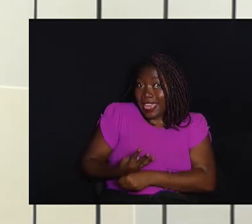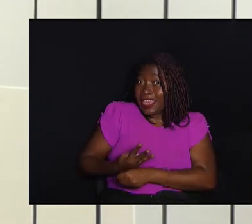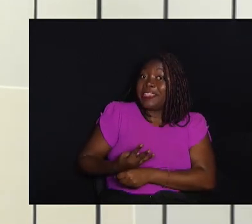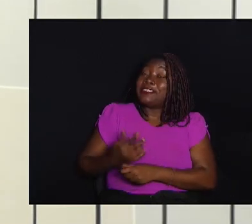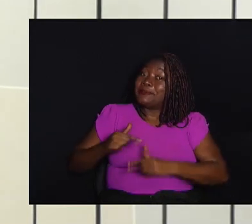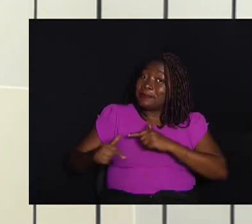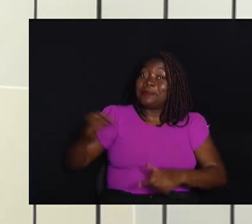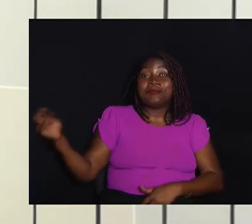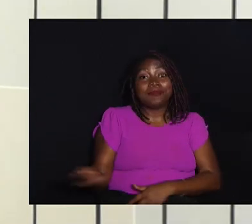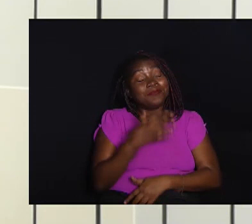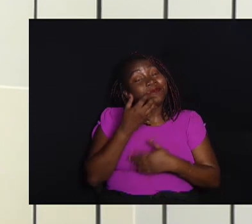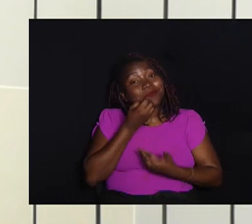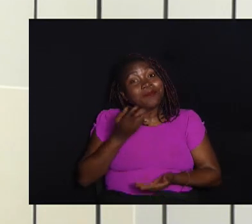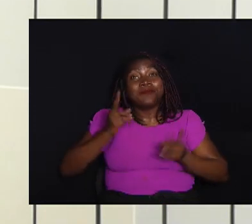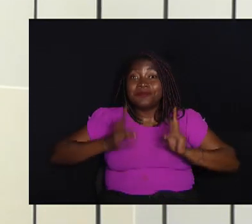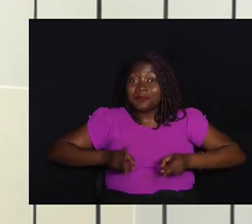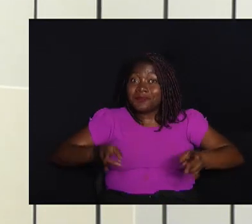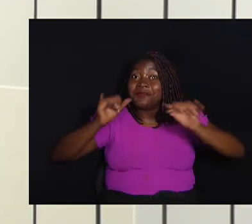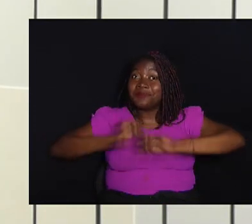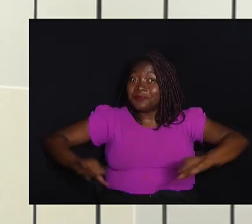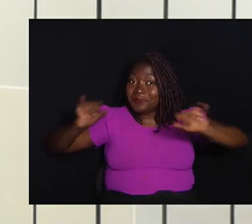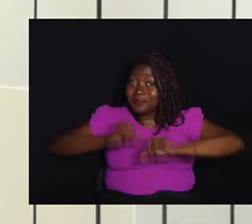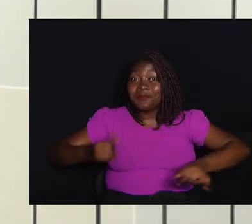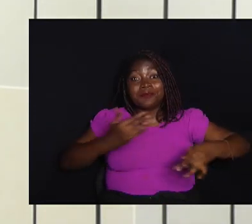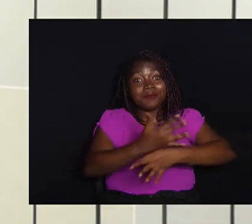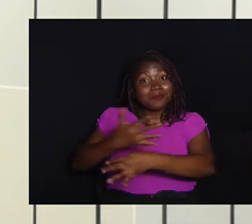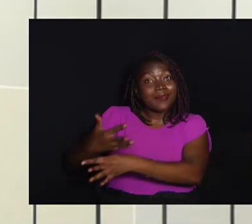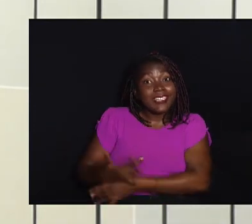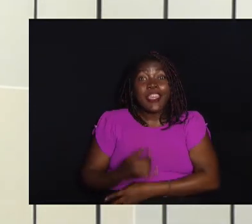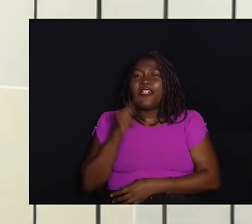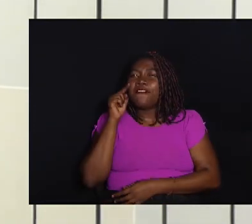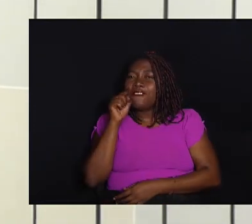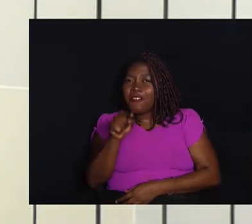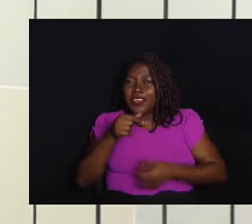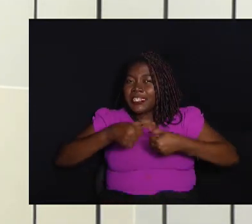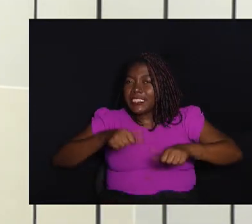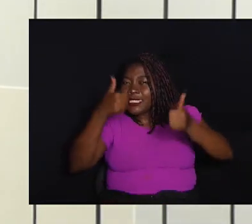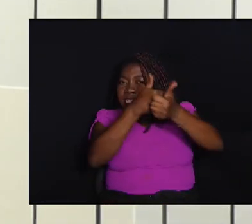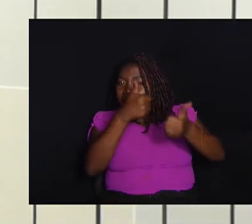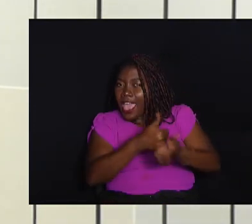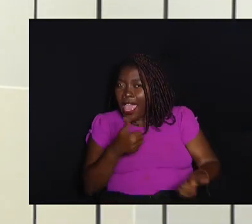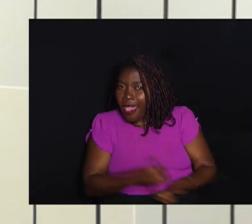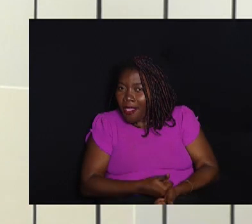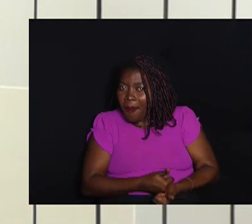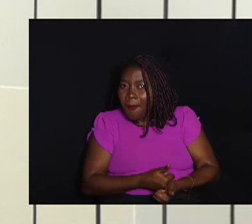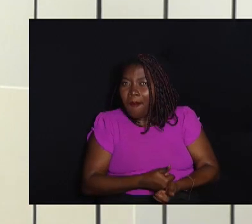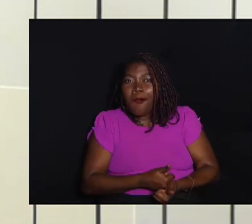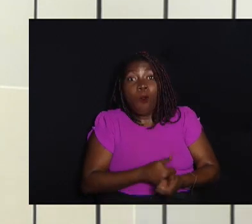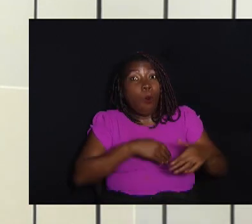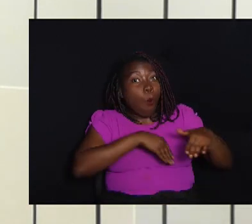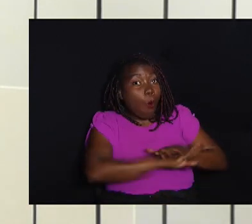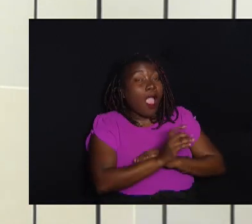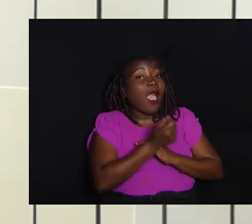novo. Bom, a gente segue aqui com as notícias da metrópole. Você que está nos acompanhando, guarda os